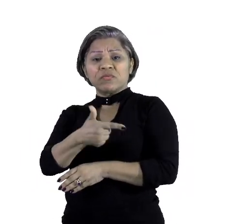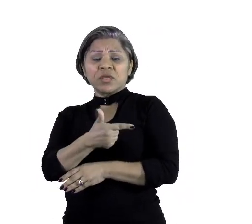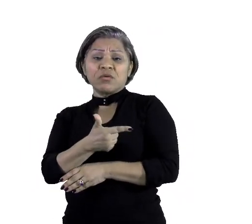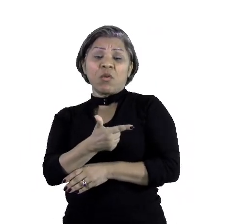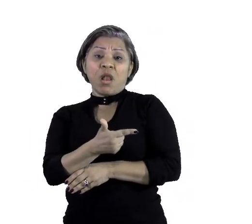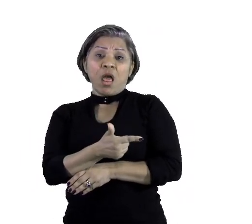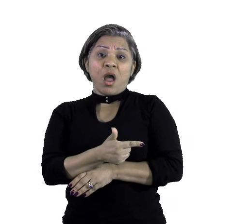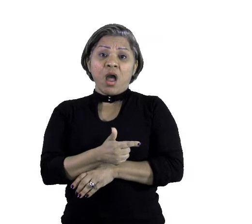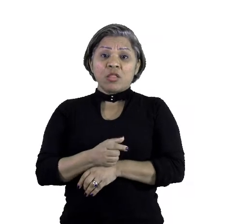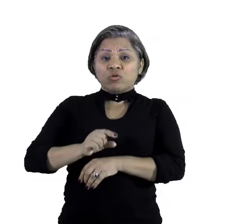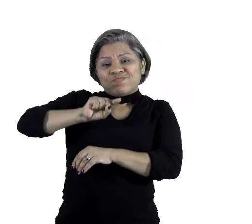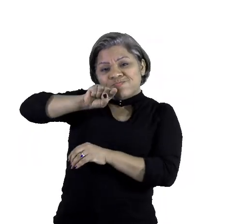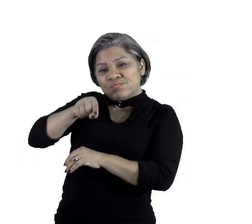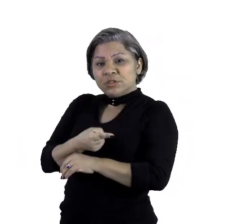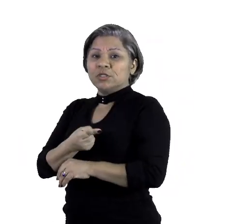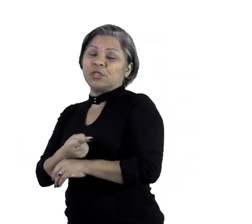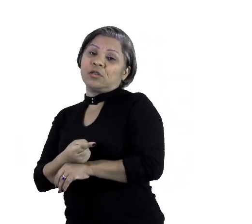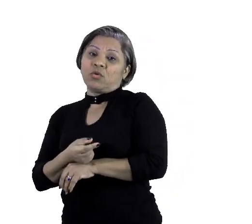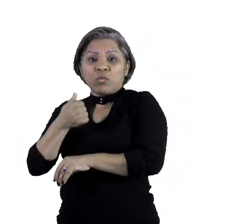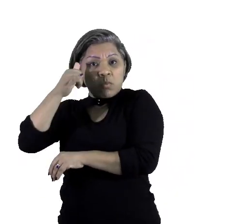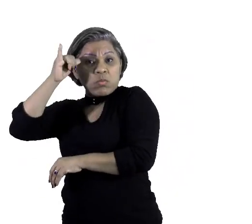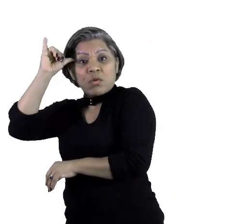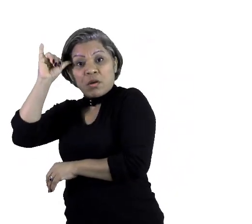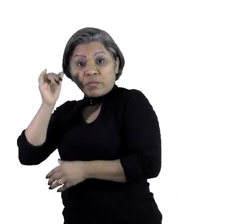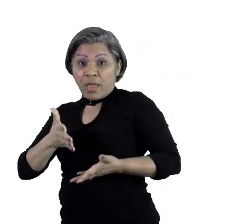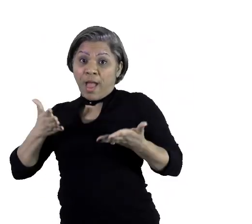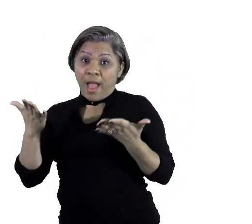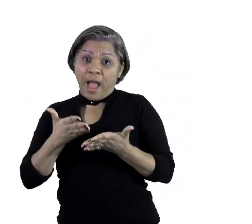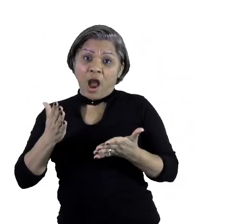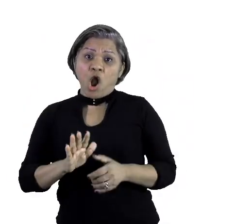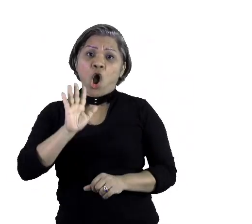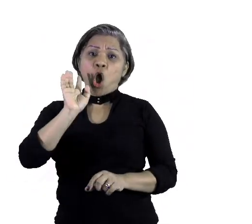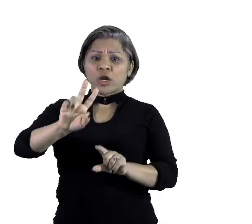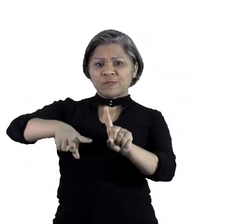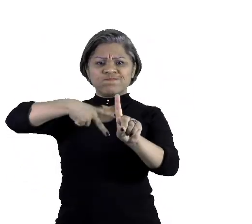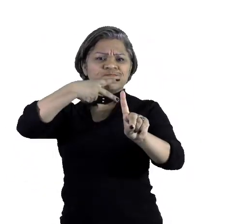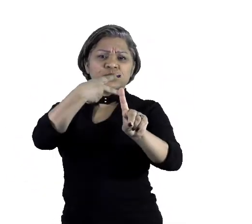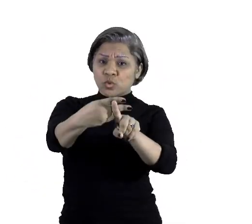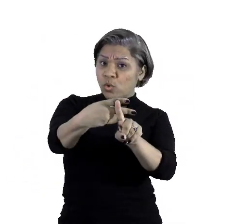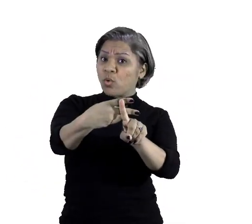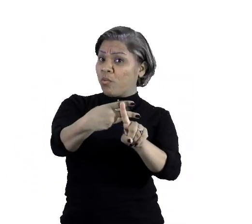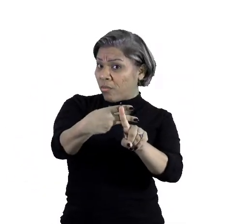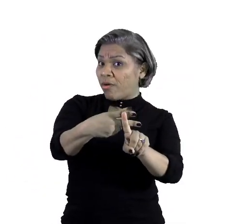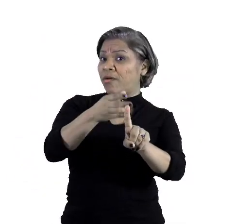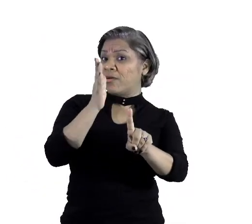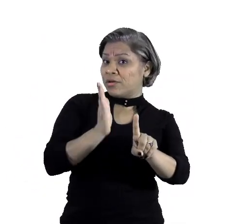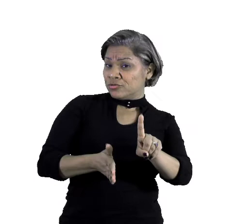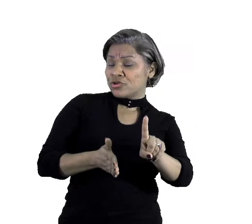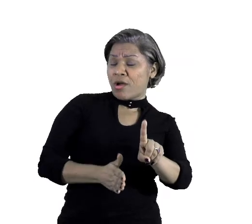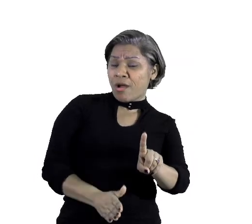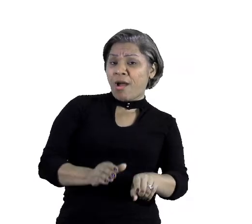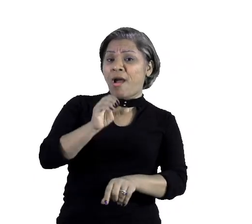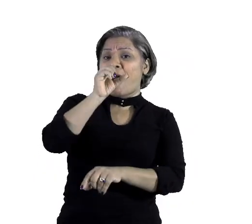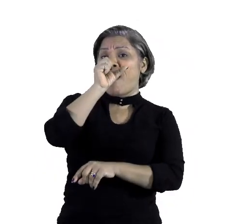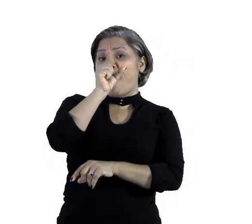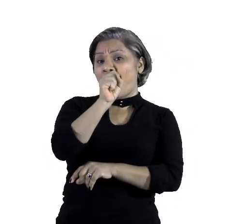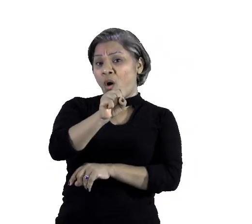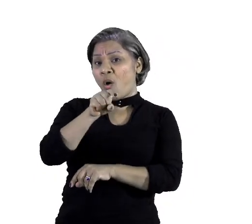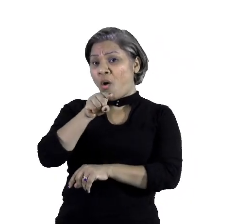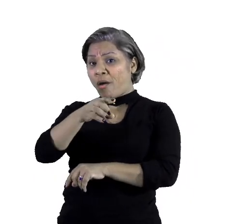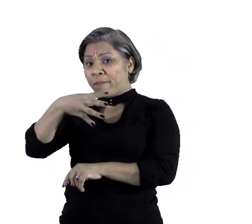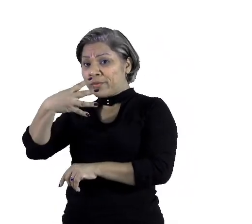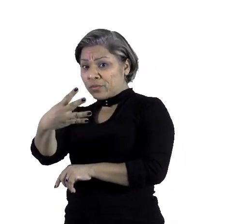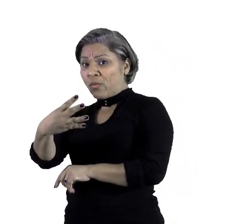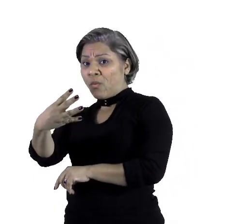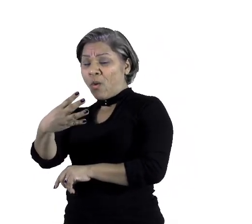o dobro, né? 30 anos depois o dobro, 8,4. Teve anos aí, 8,4 milhões. Você vê no